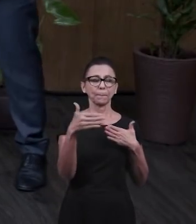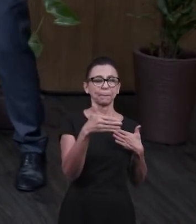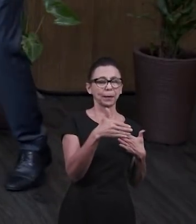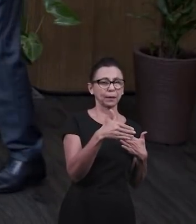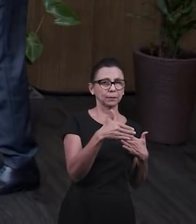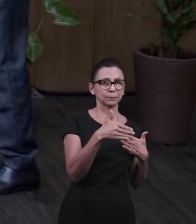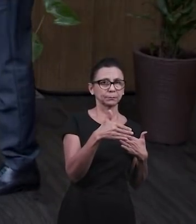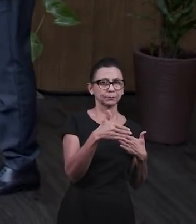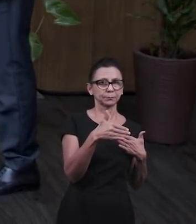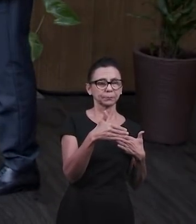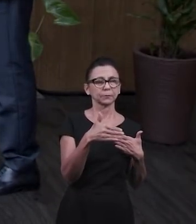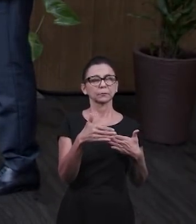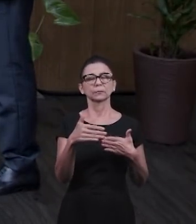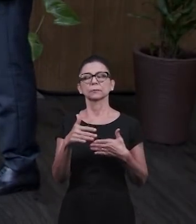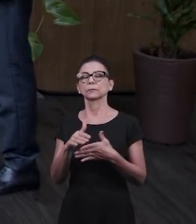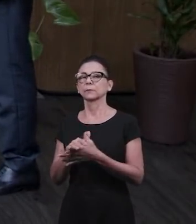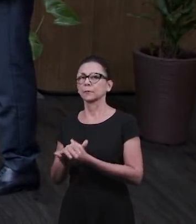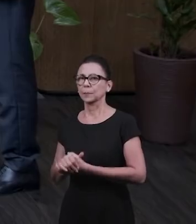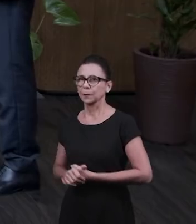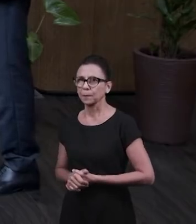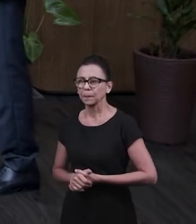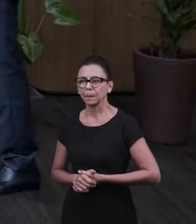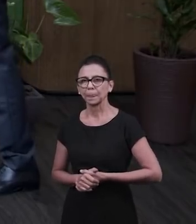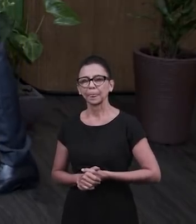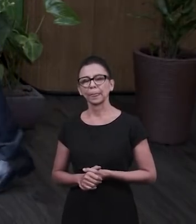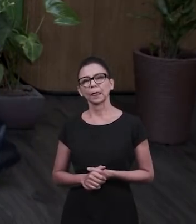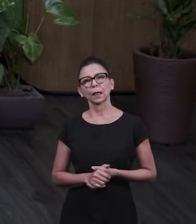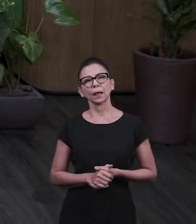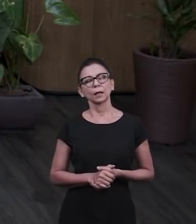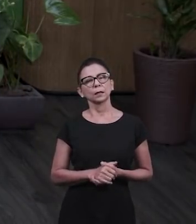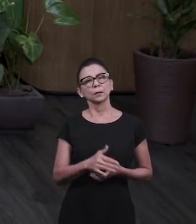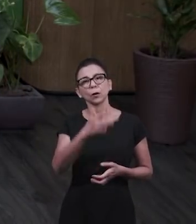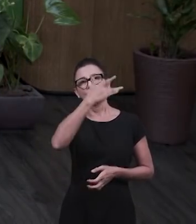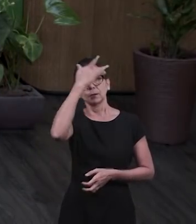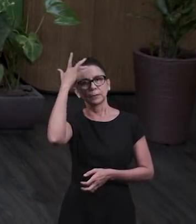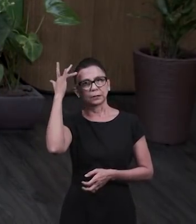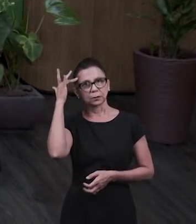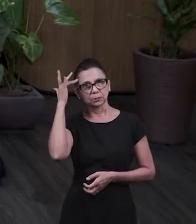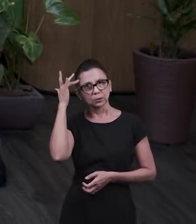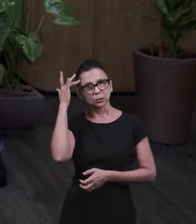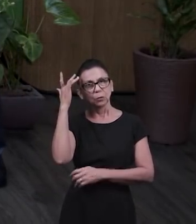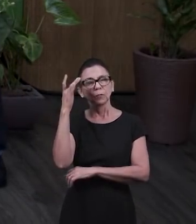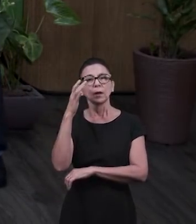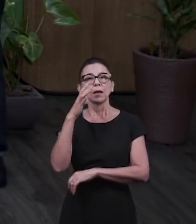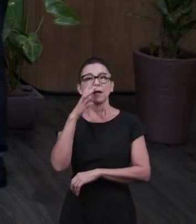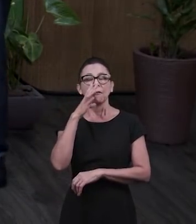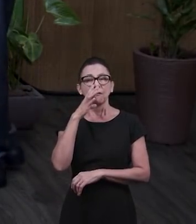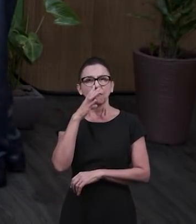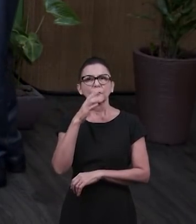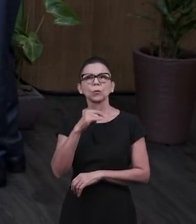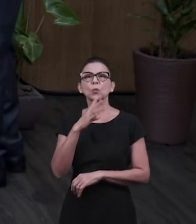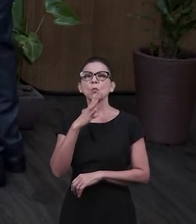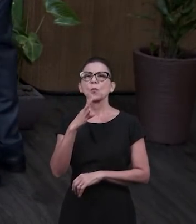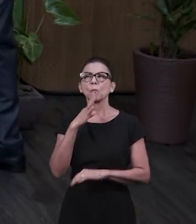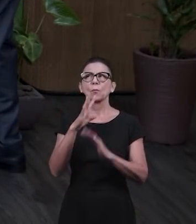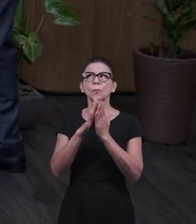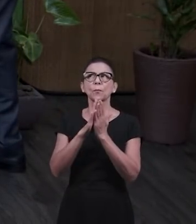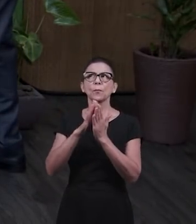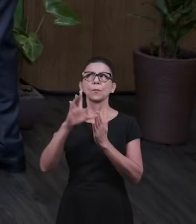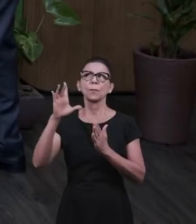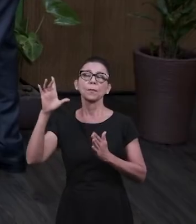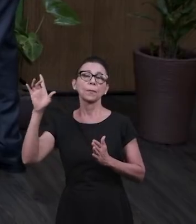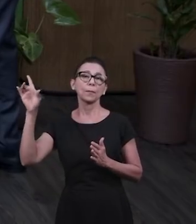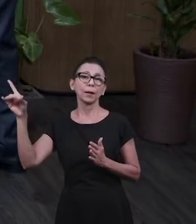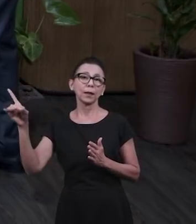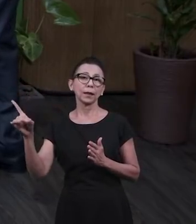continuidade da parábola. Quer dizer, ele ouve, essa pessoa ouve a palavra, mas os cuidados